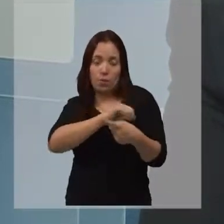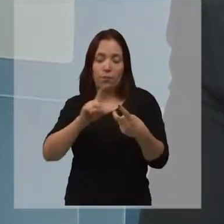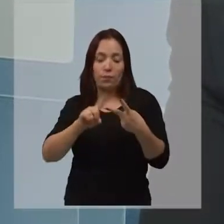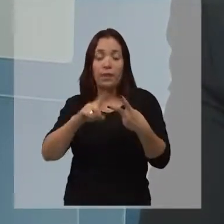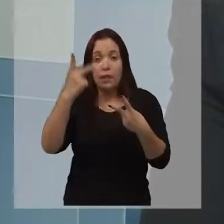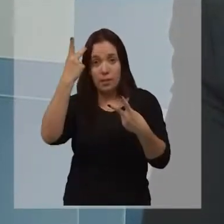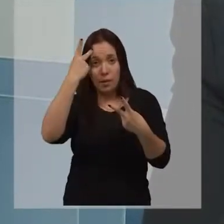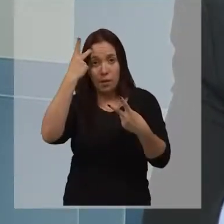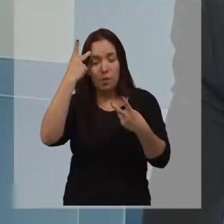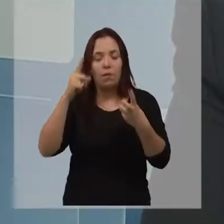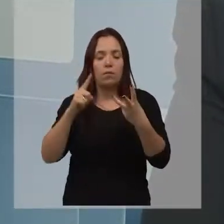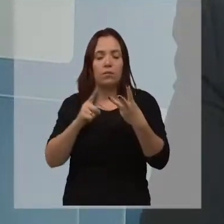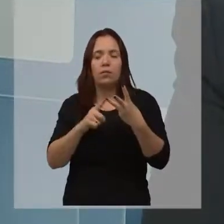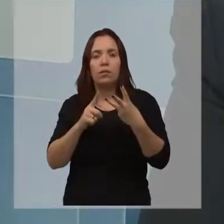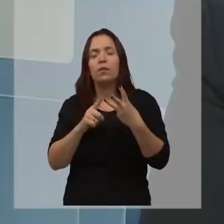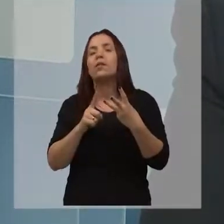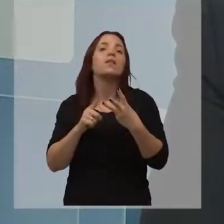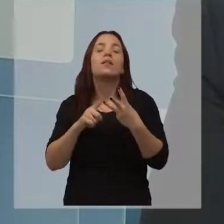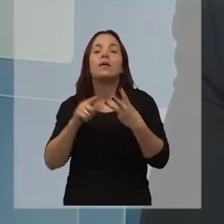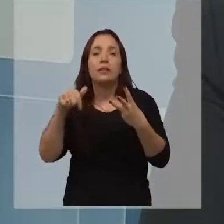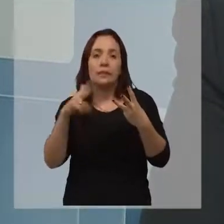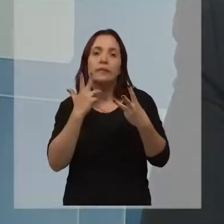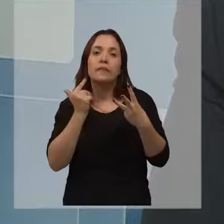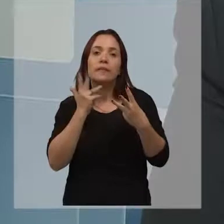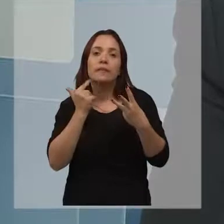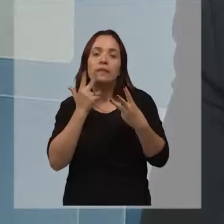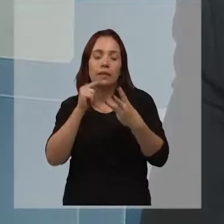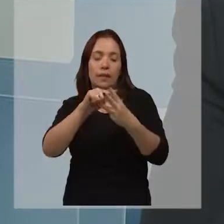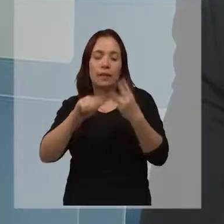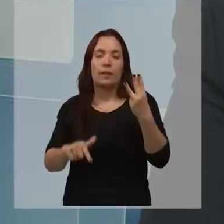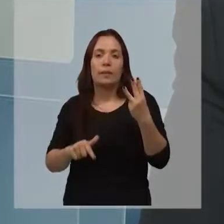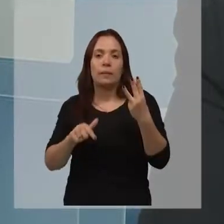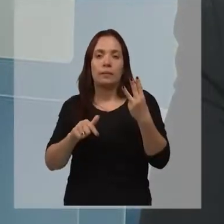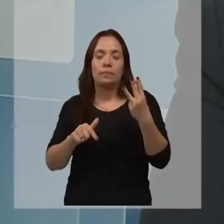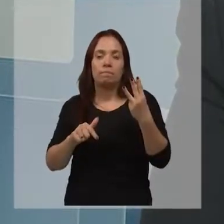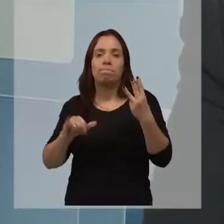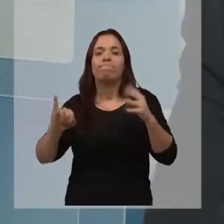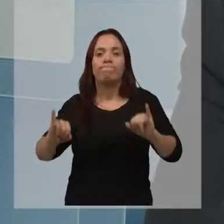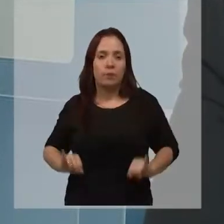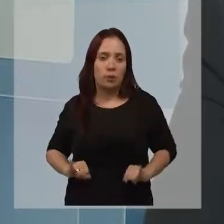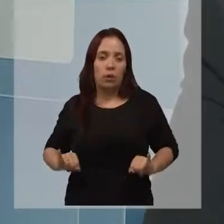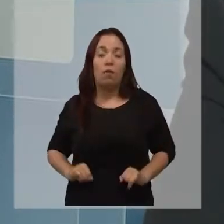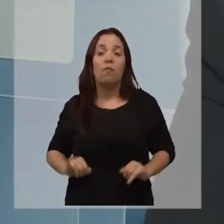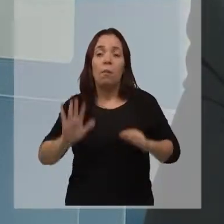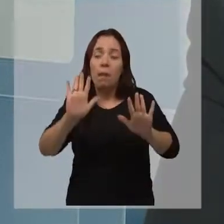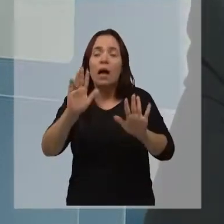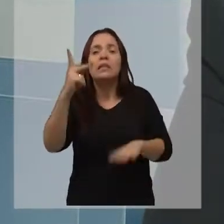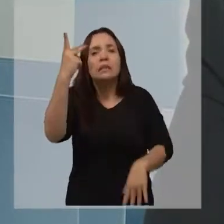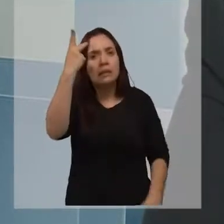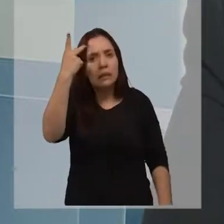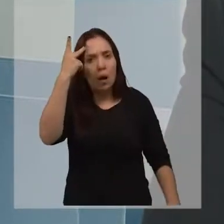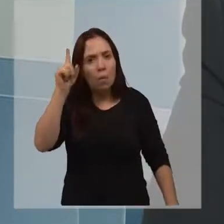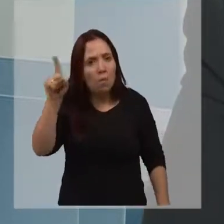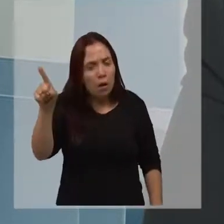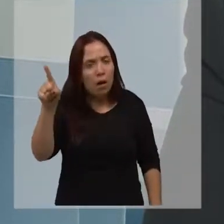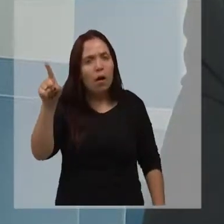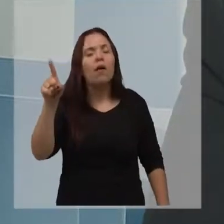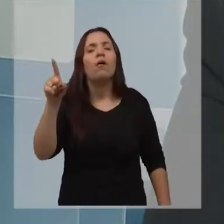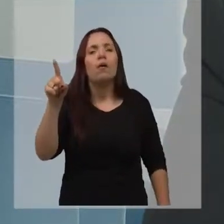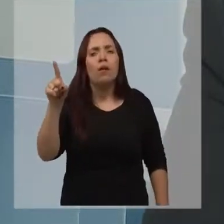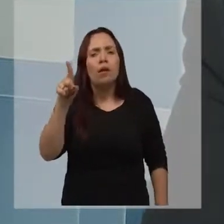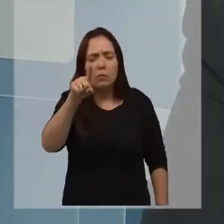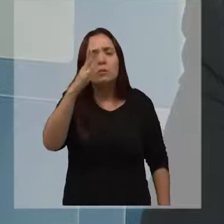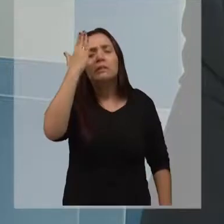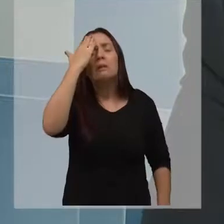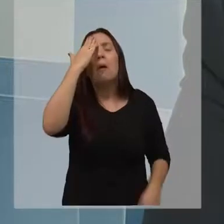Paulo e o Ceará. Agora São Paulo, mas São Paulo, você sabe por que é que São